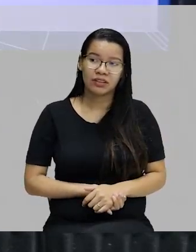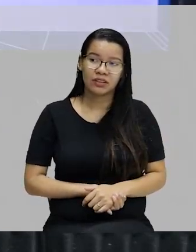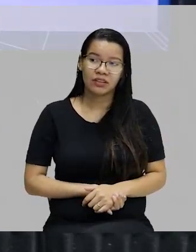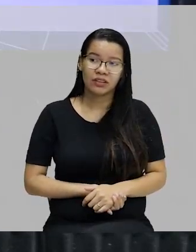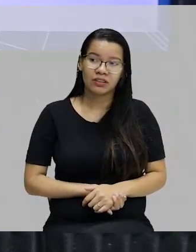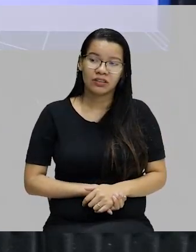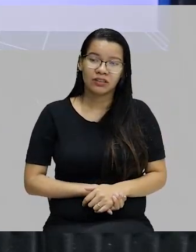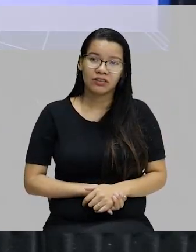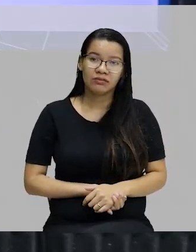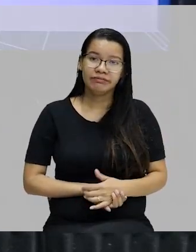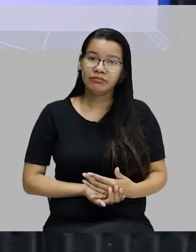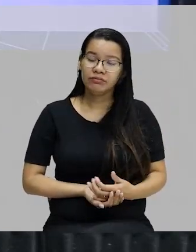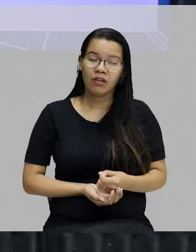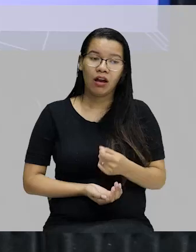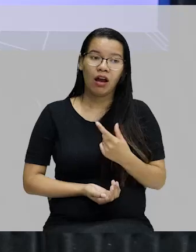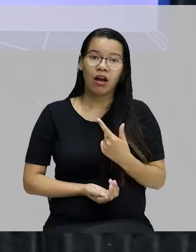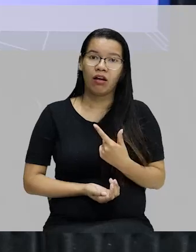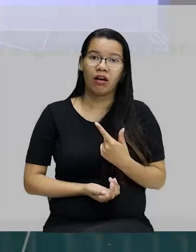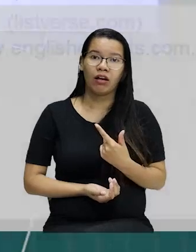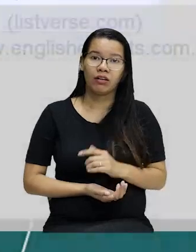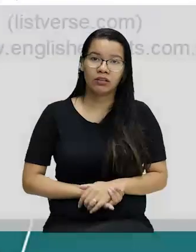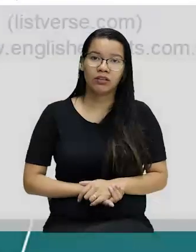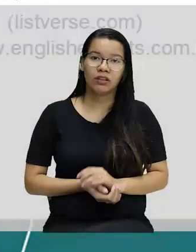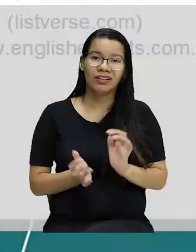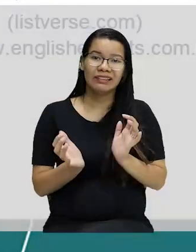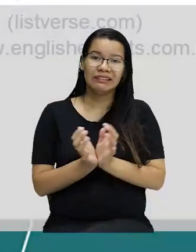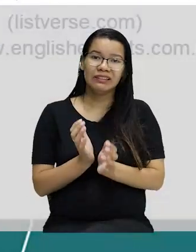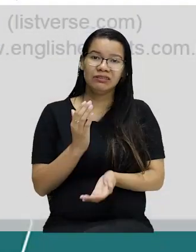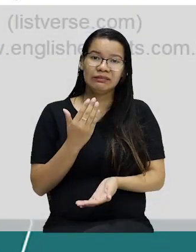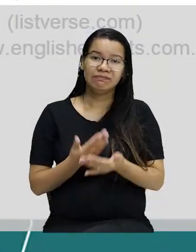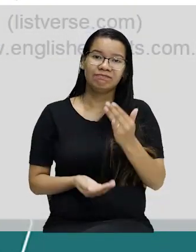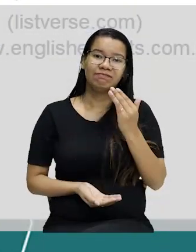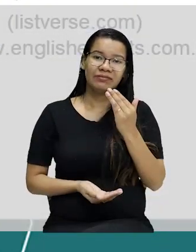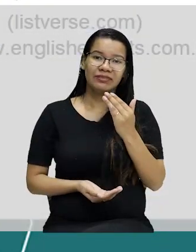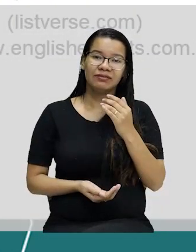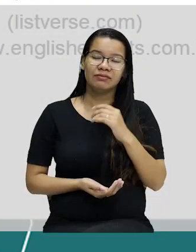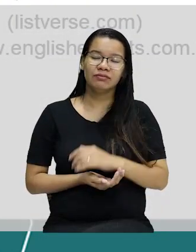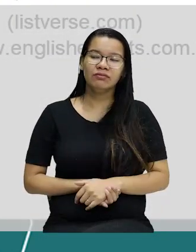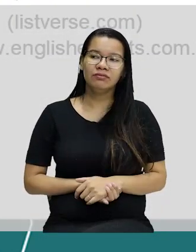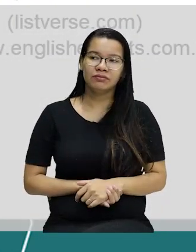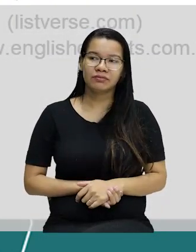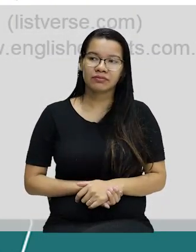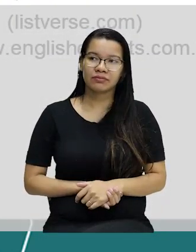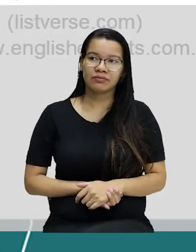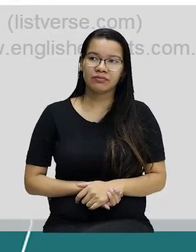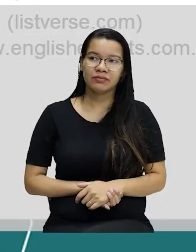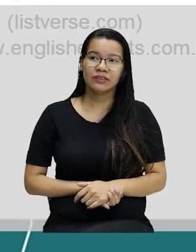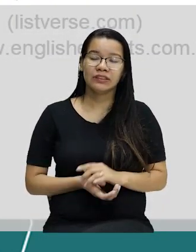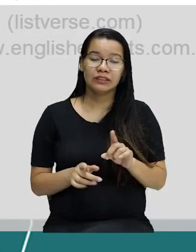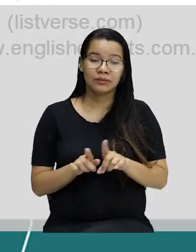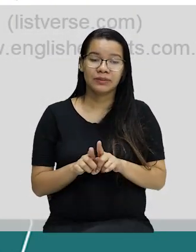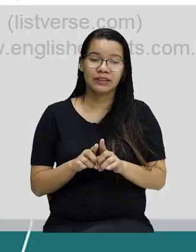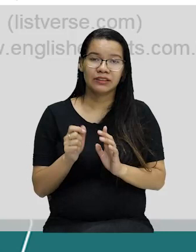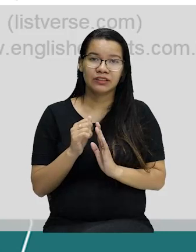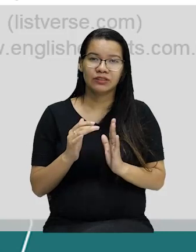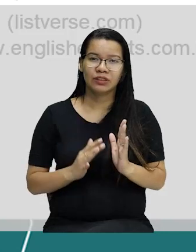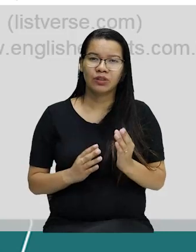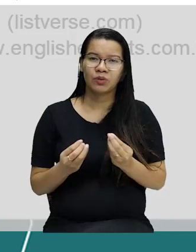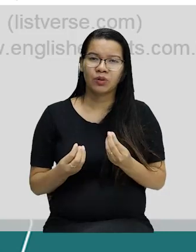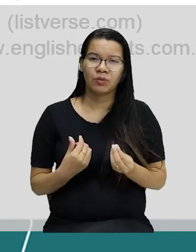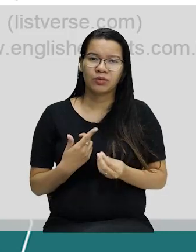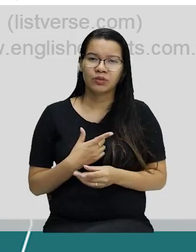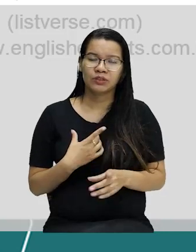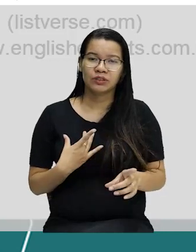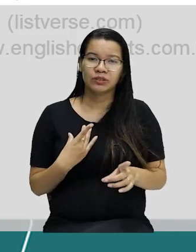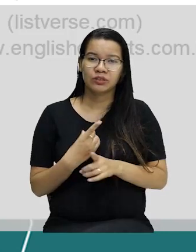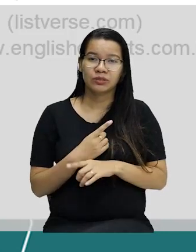final. Surpreendentemente, a equipe perdeu nas finais. E no caso do exercício, pessoal, como que nós vamos